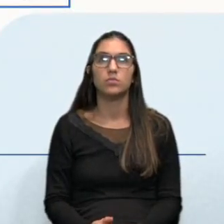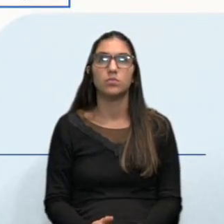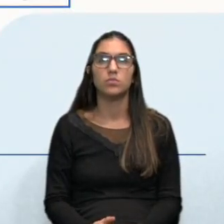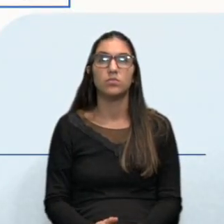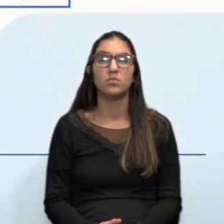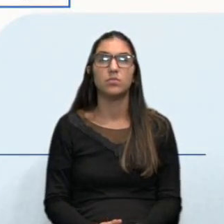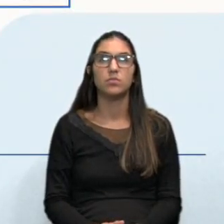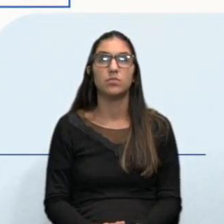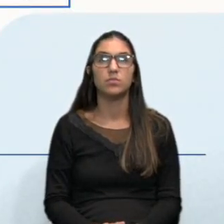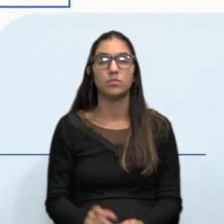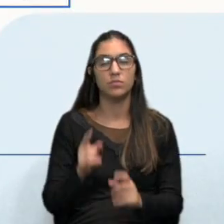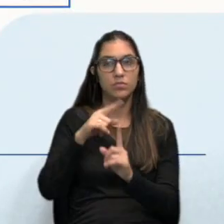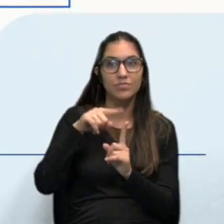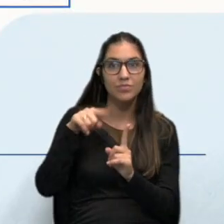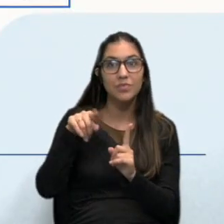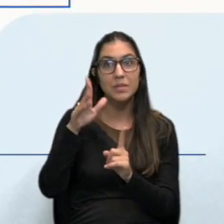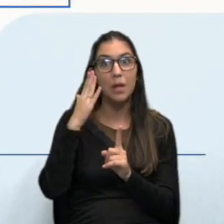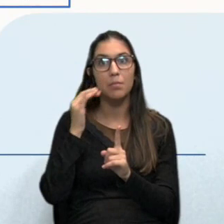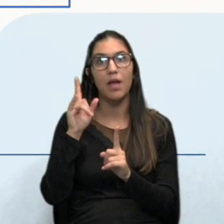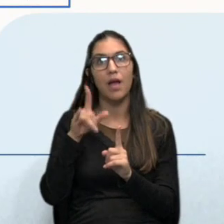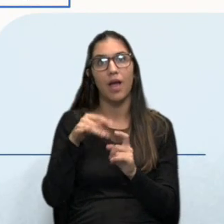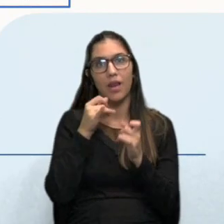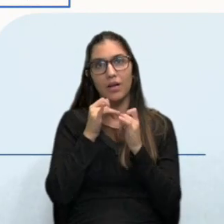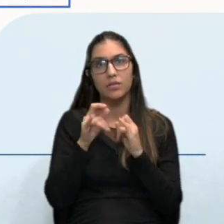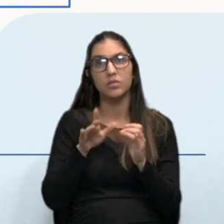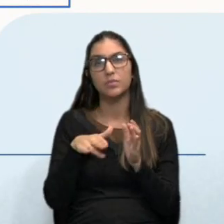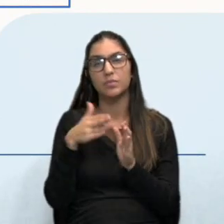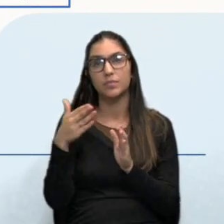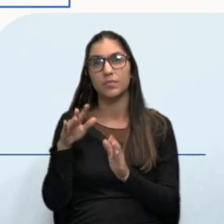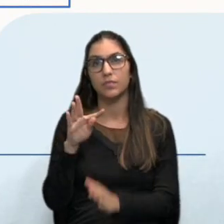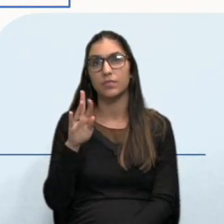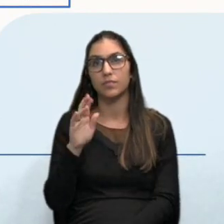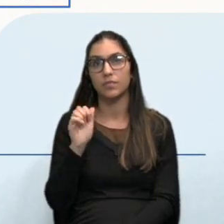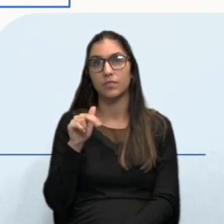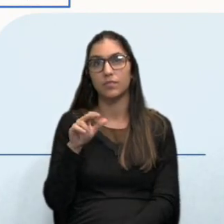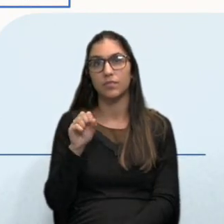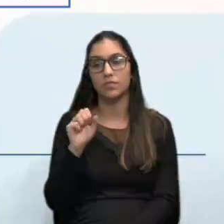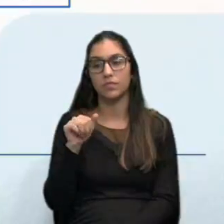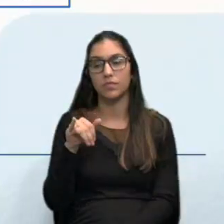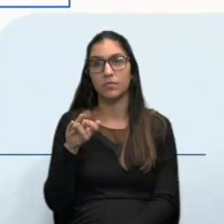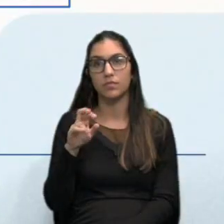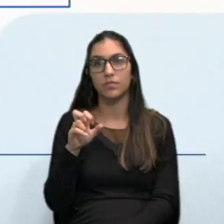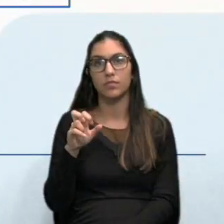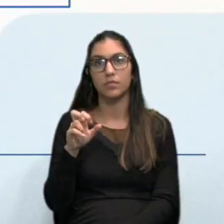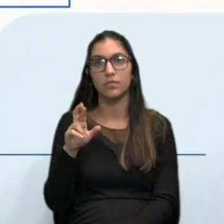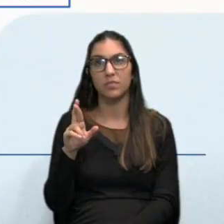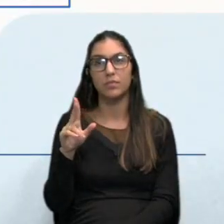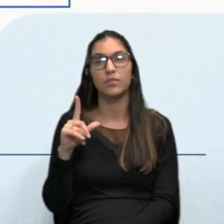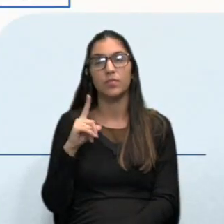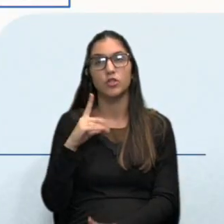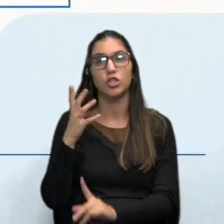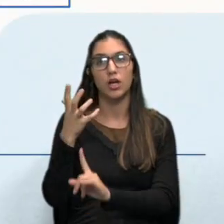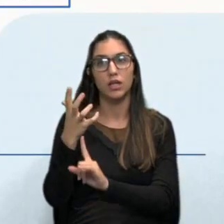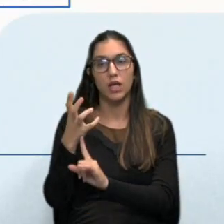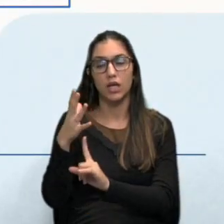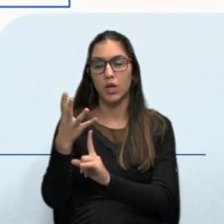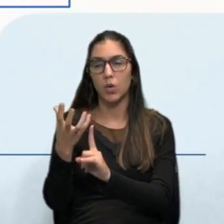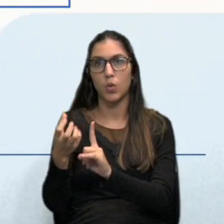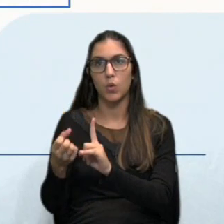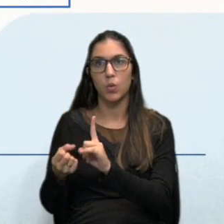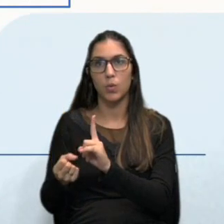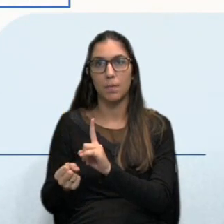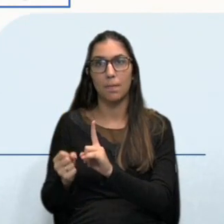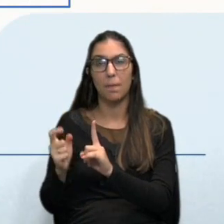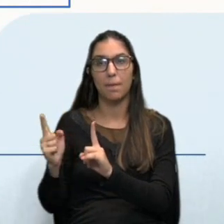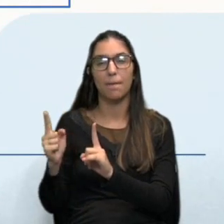Desenhado. Uma onda. Passou por um transmissor, que tinha uma antena, que transmitiu o